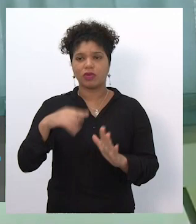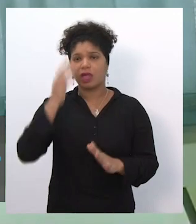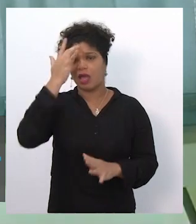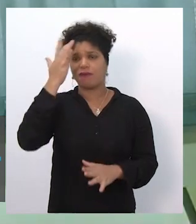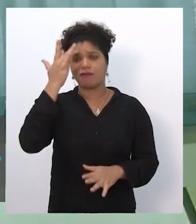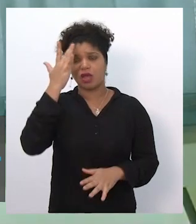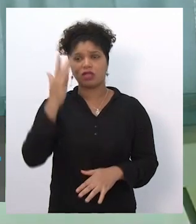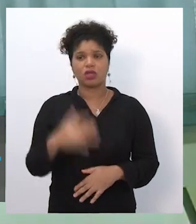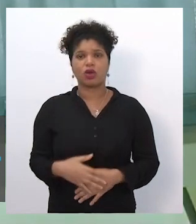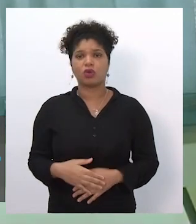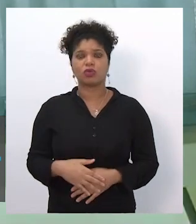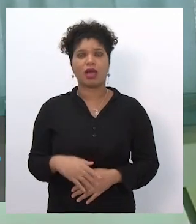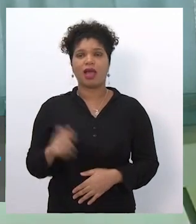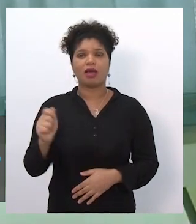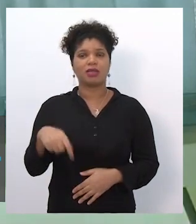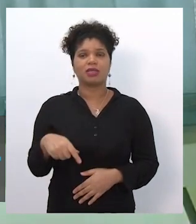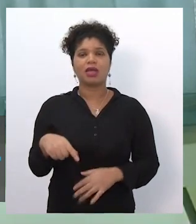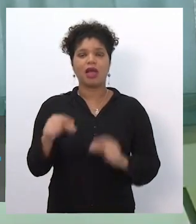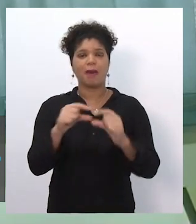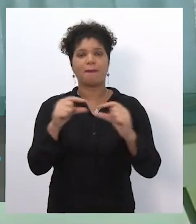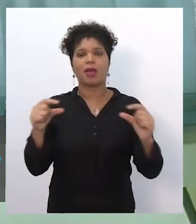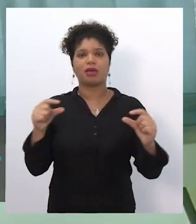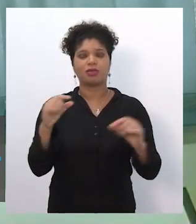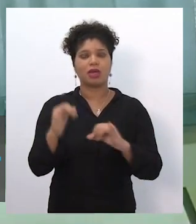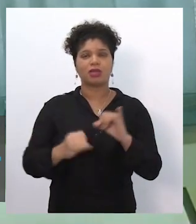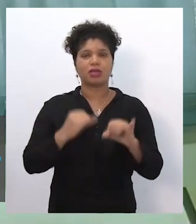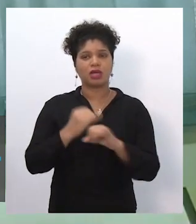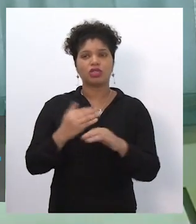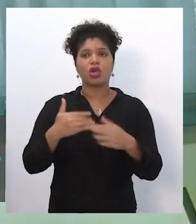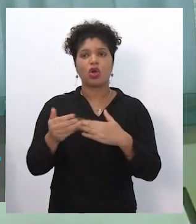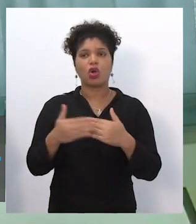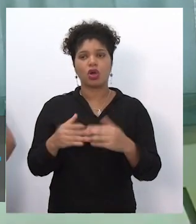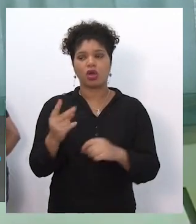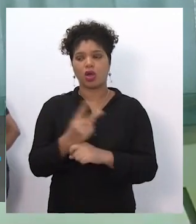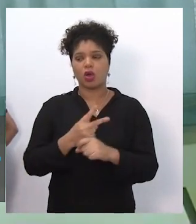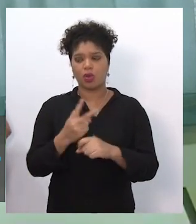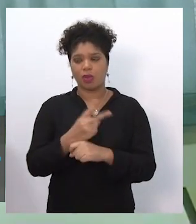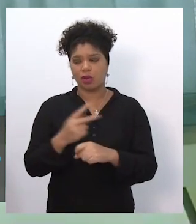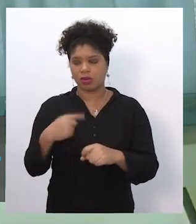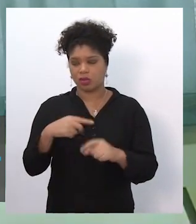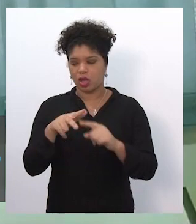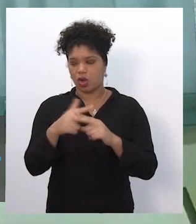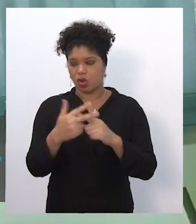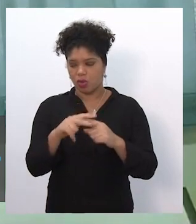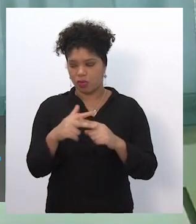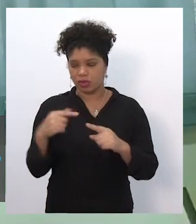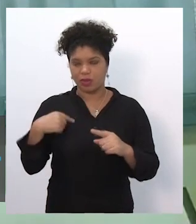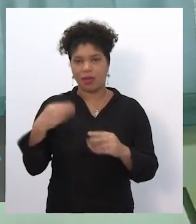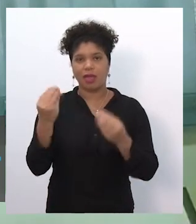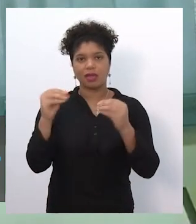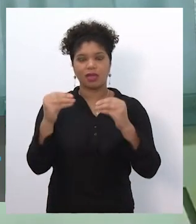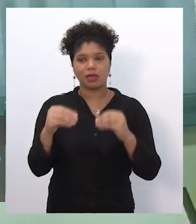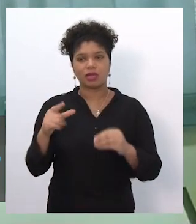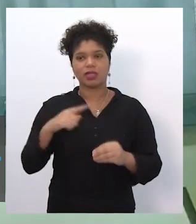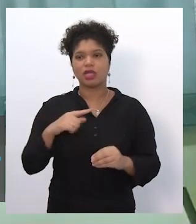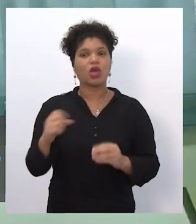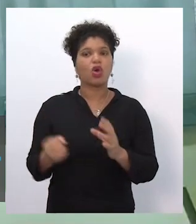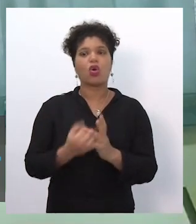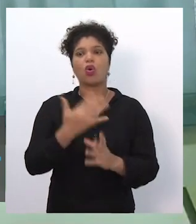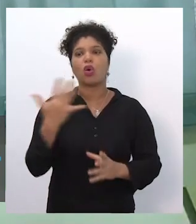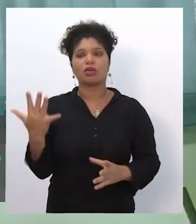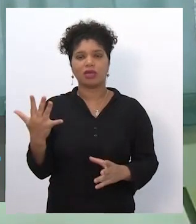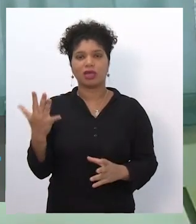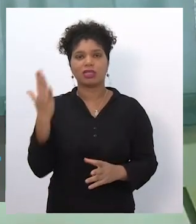colocar, escrevendo ele no qualquer site de busca, ele dá as configurações de quantos núcleos ele tem, quantos threads ele tem, qual